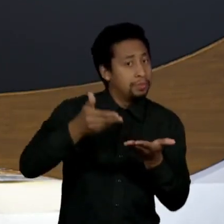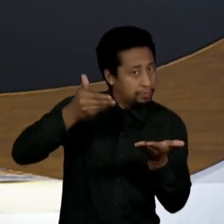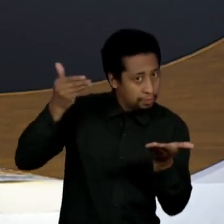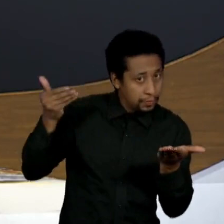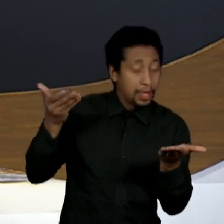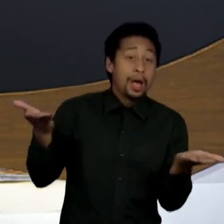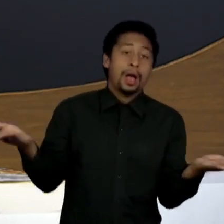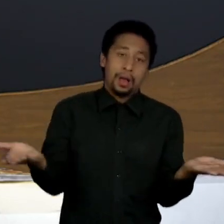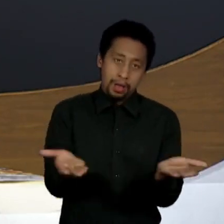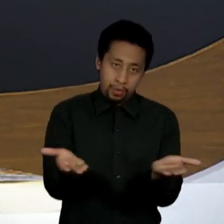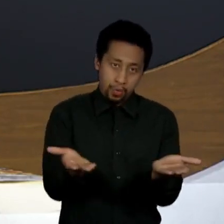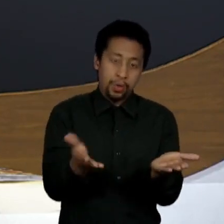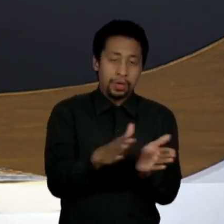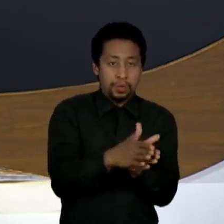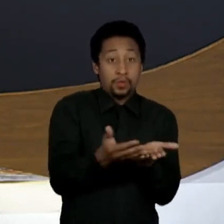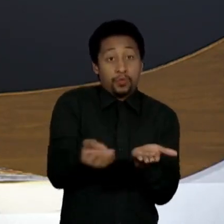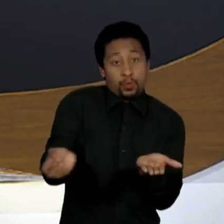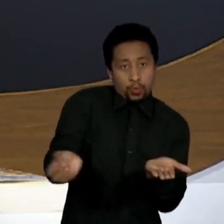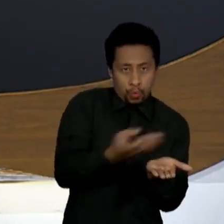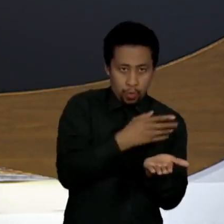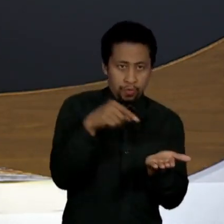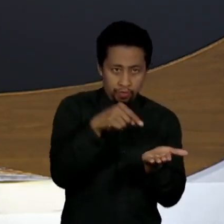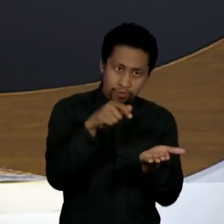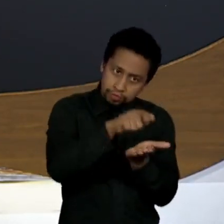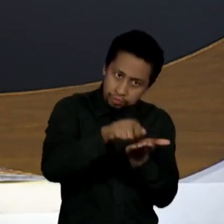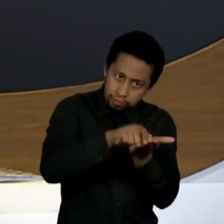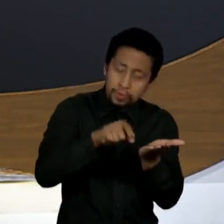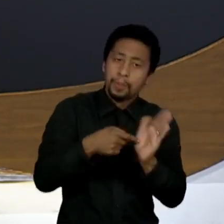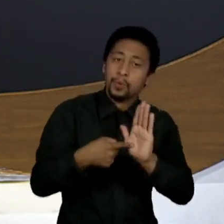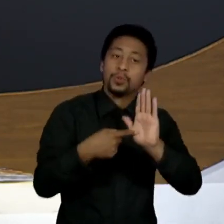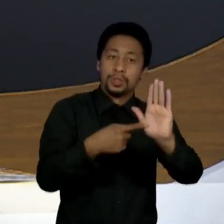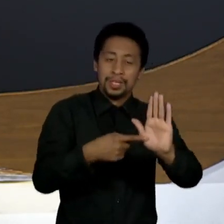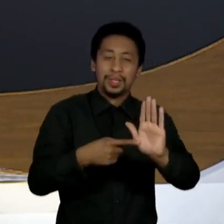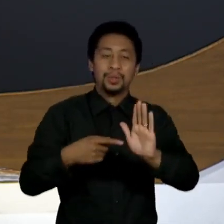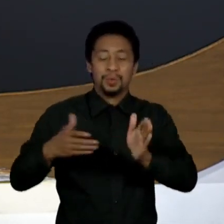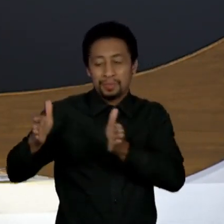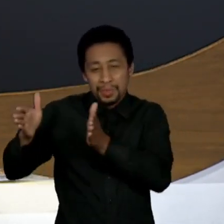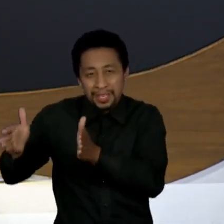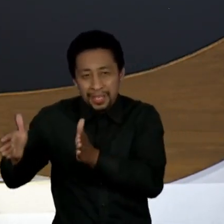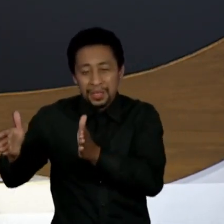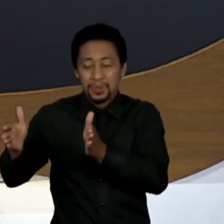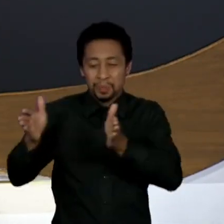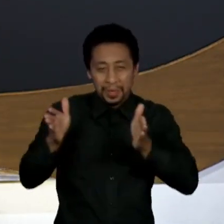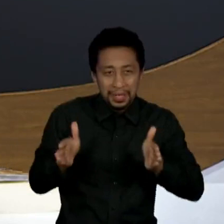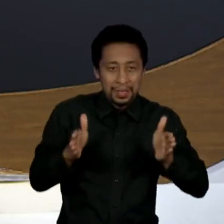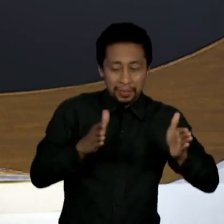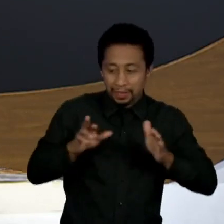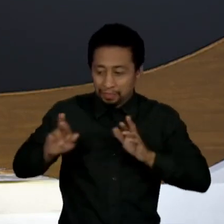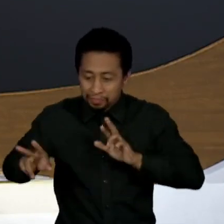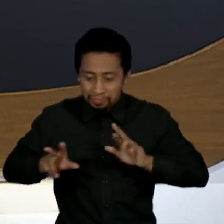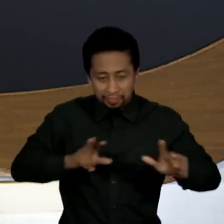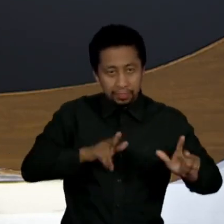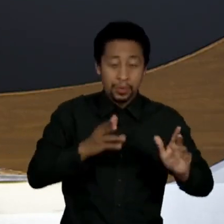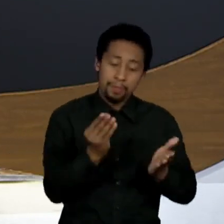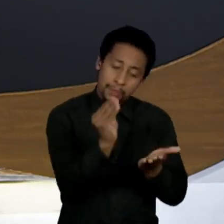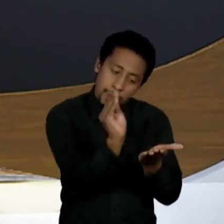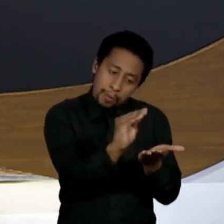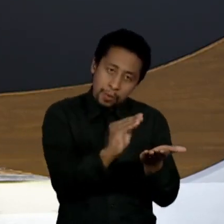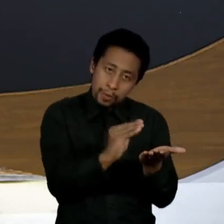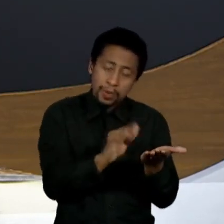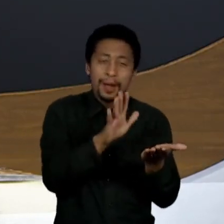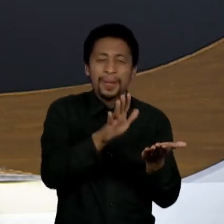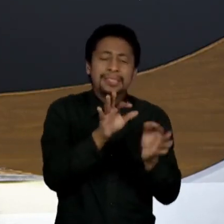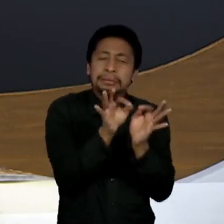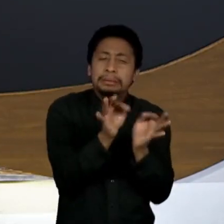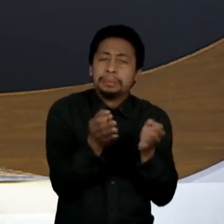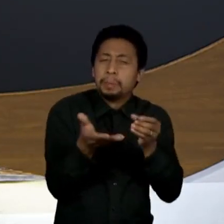muito fortemente no Encruzilhadas em diferentes gerações, de uma maneira bastante crua, inclusive. Eu queria saber